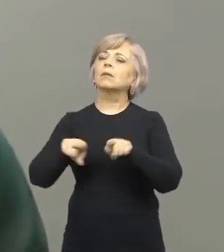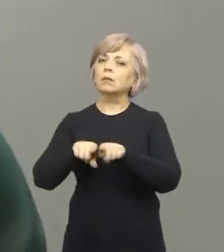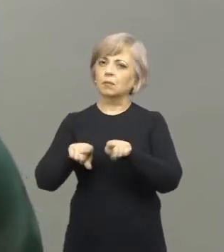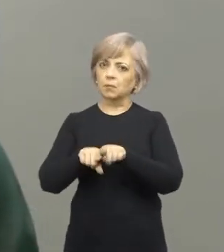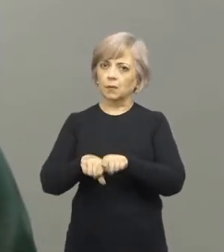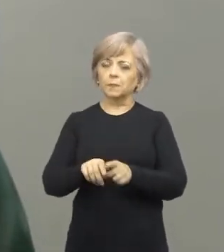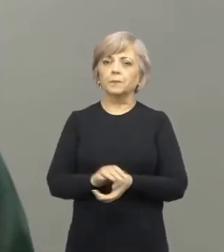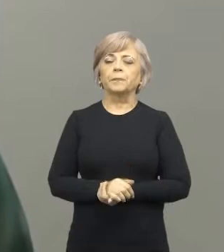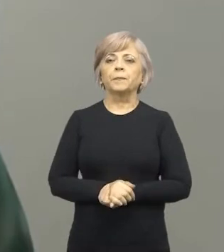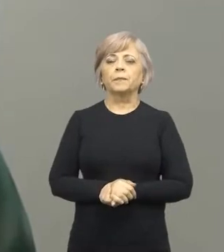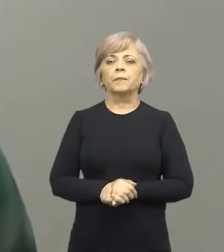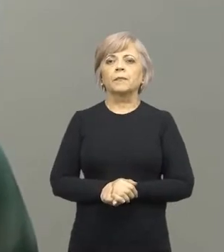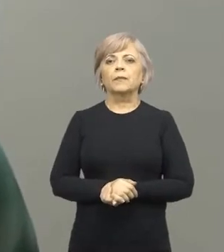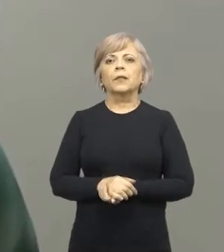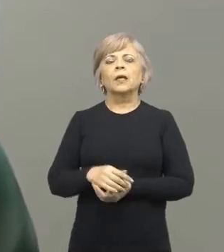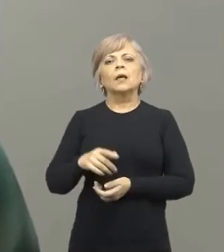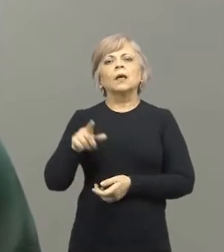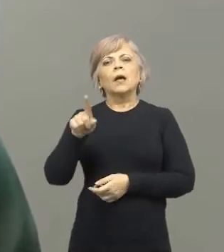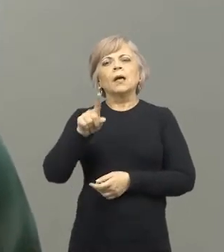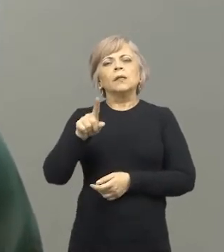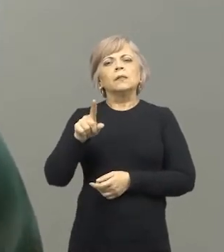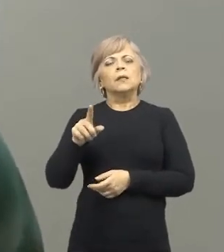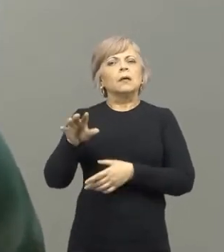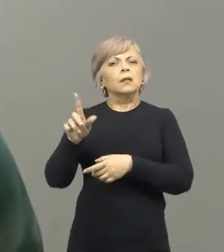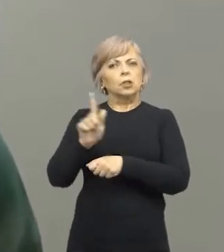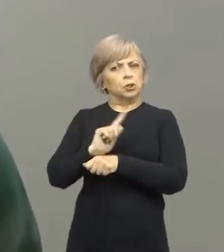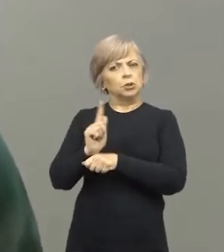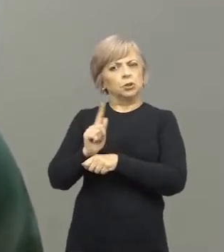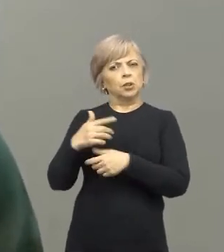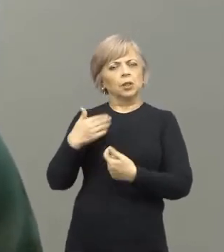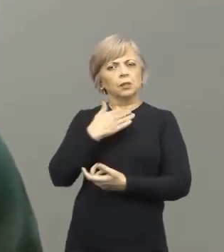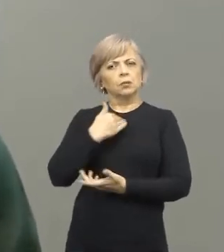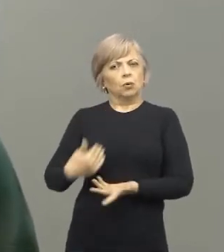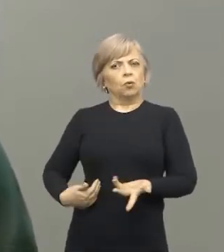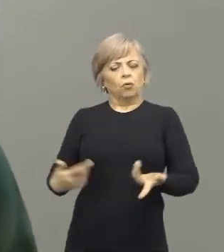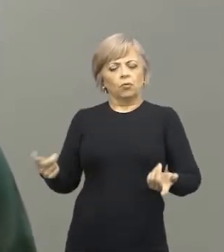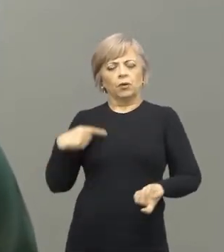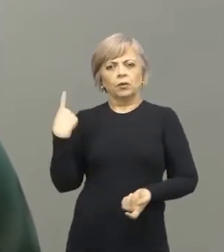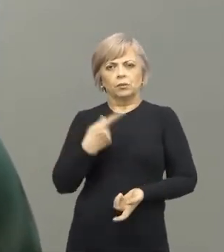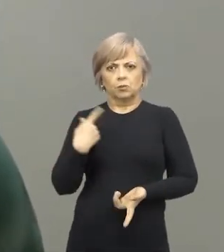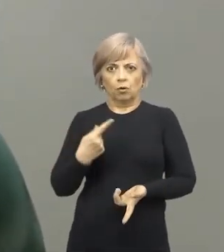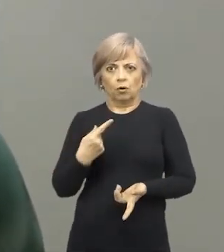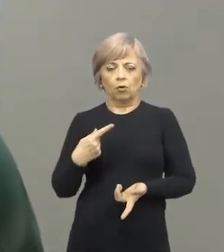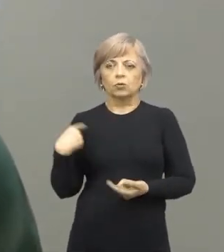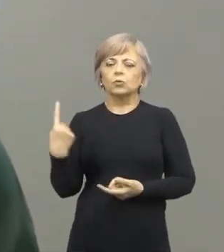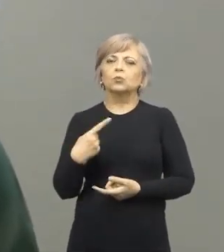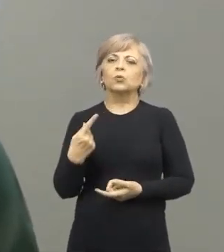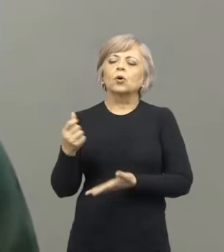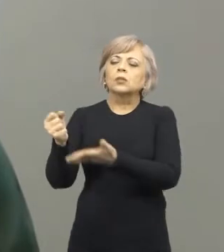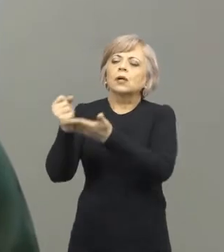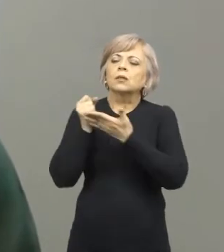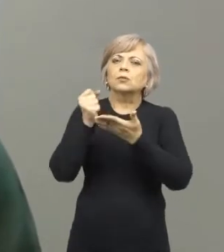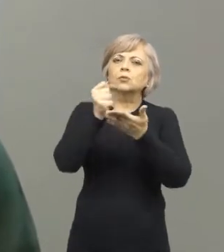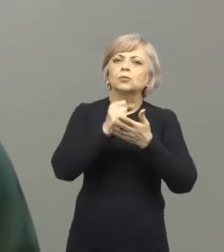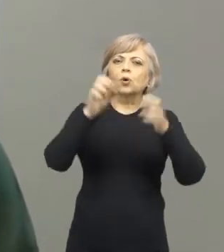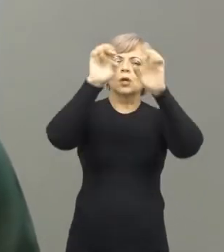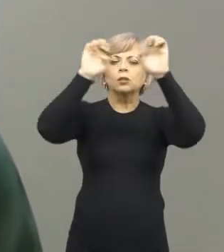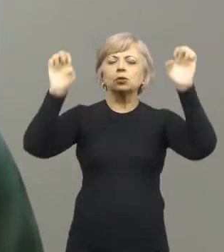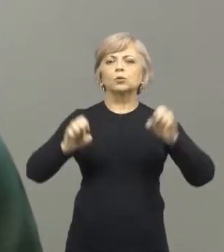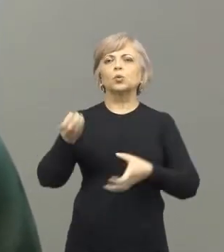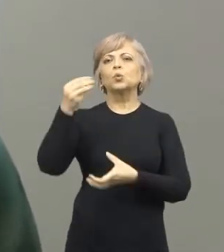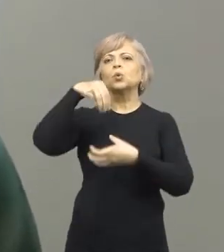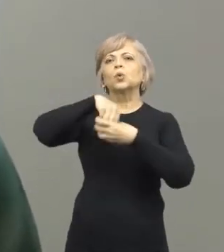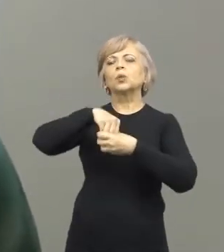e durante essa gestão, assim, a gente pôde, na verdade, contar também com muito apoio das estruturas